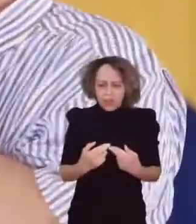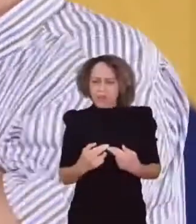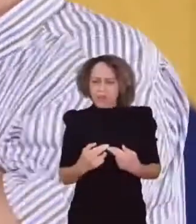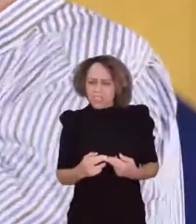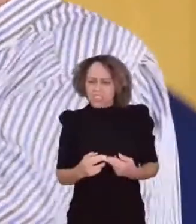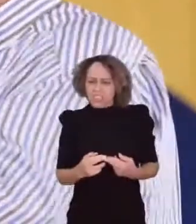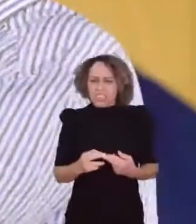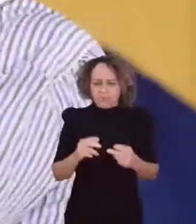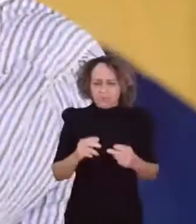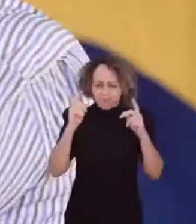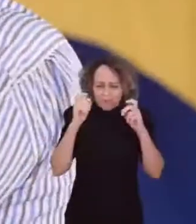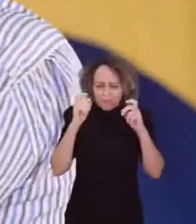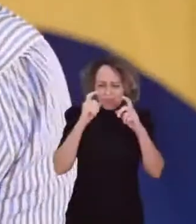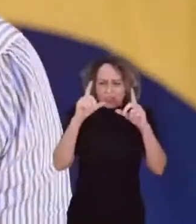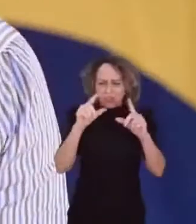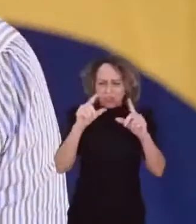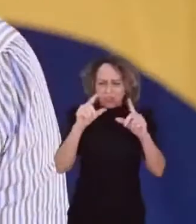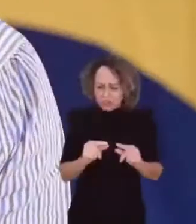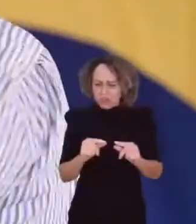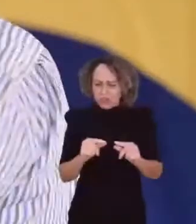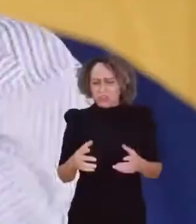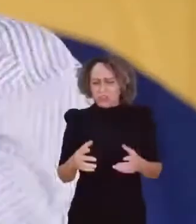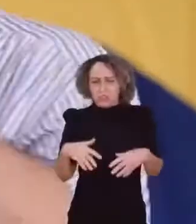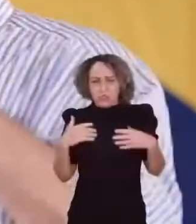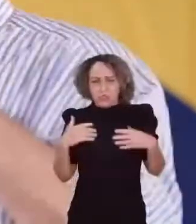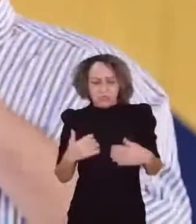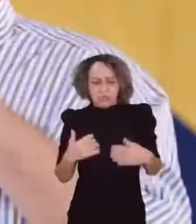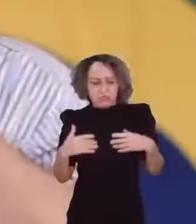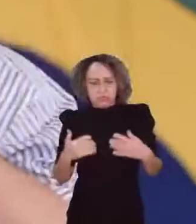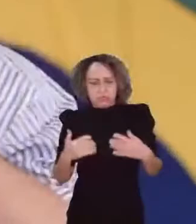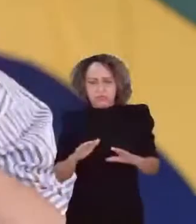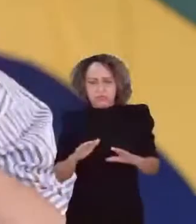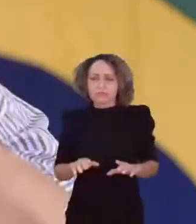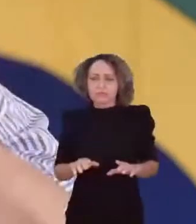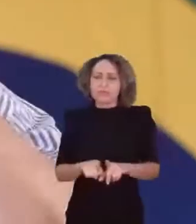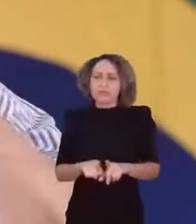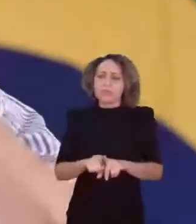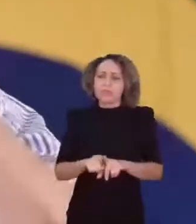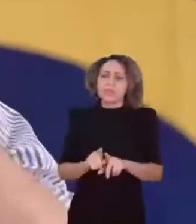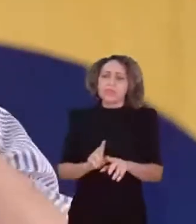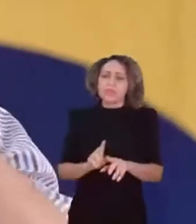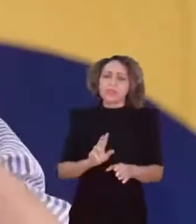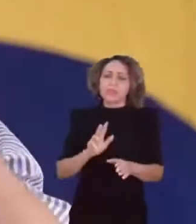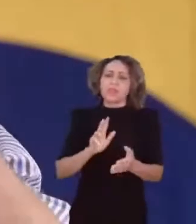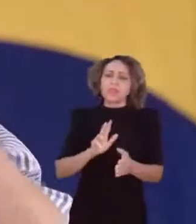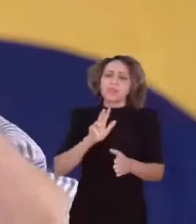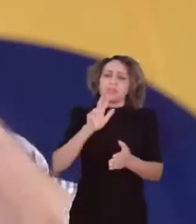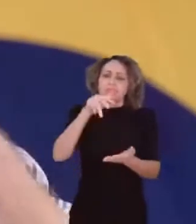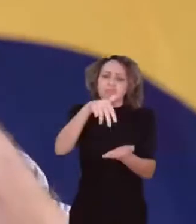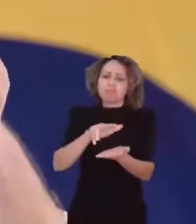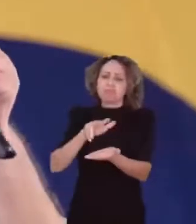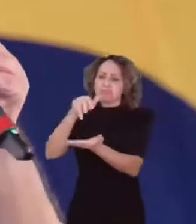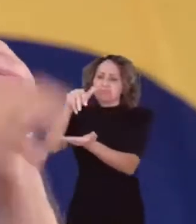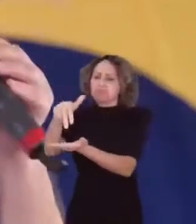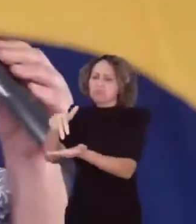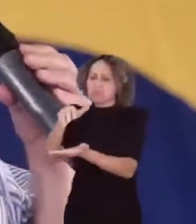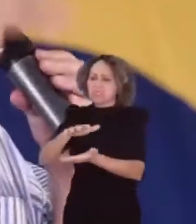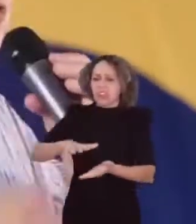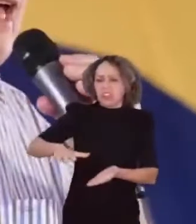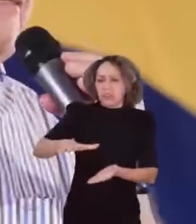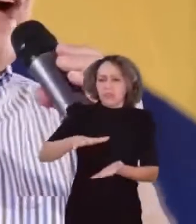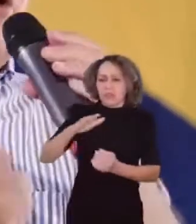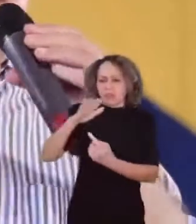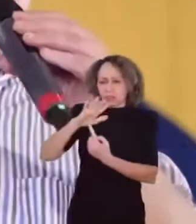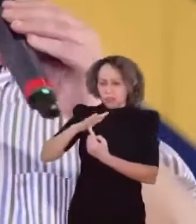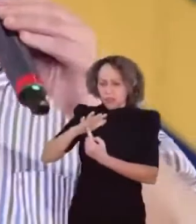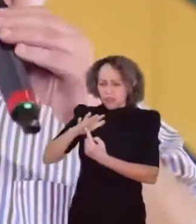vez a Emater em todos os assentamentos do Paraná. E tivemos programas como Panela Cheia, o